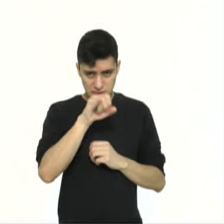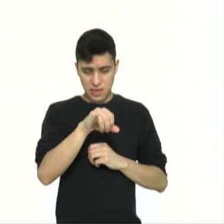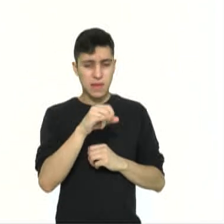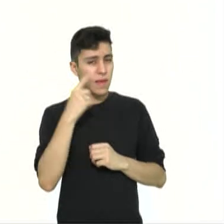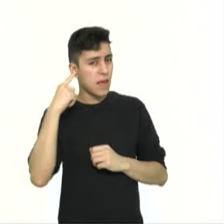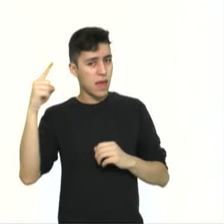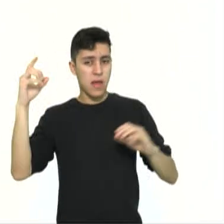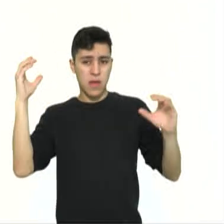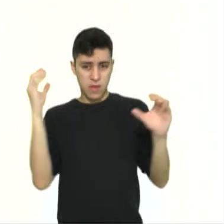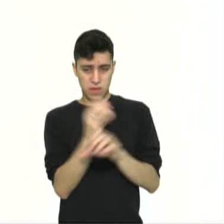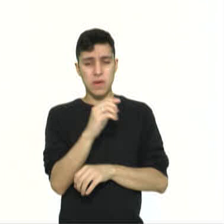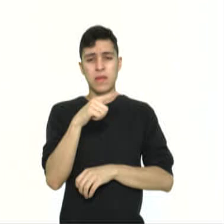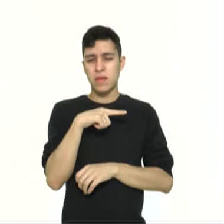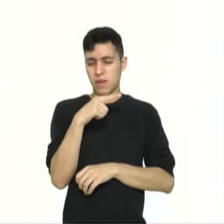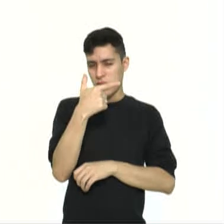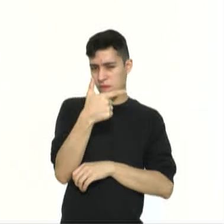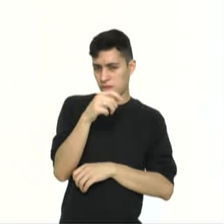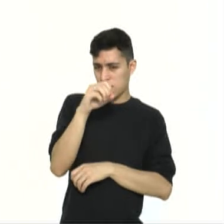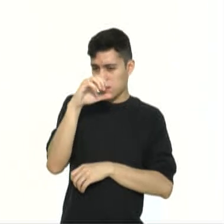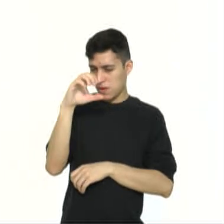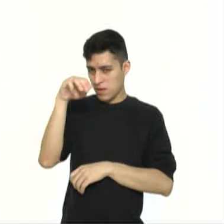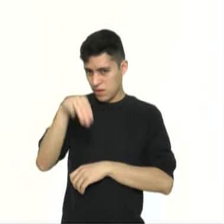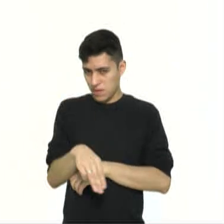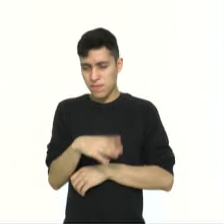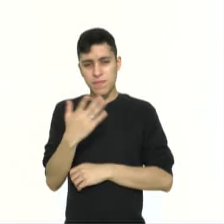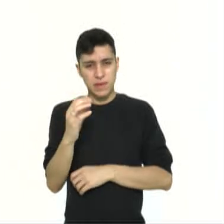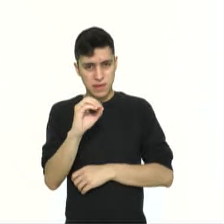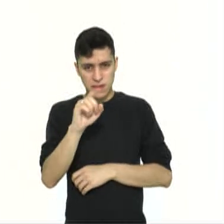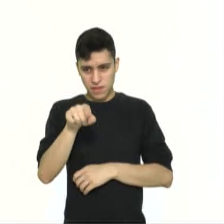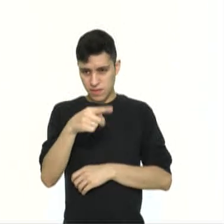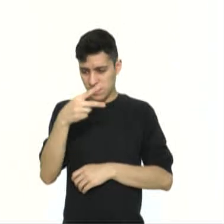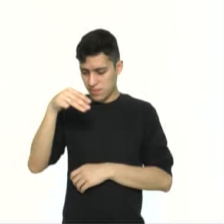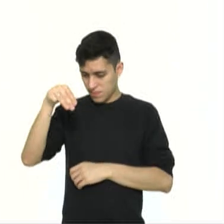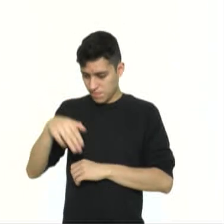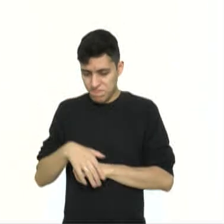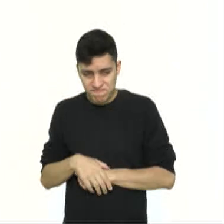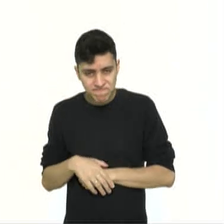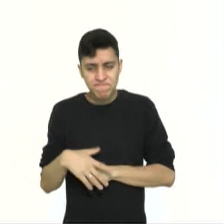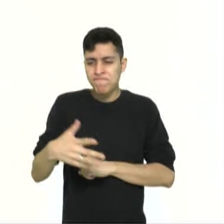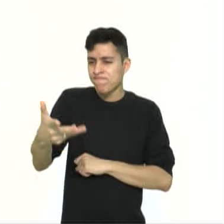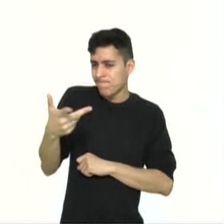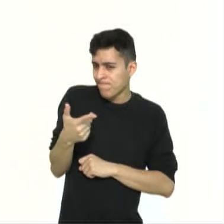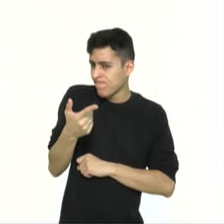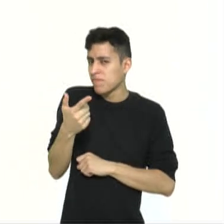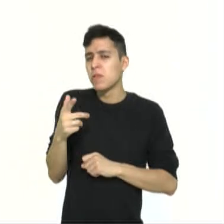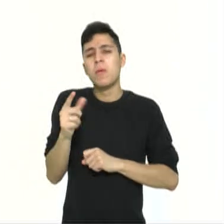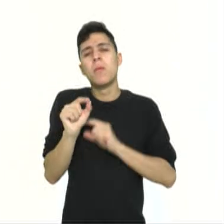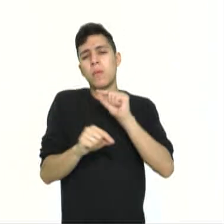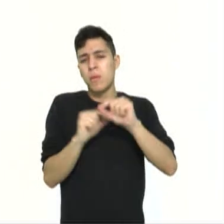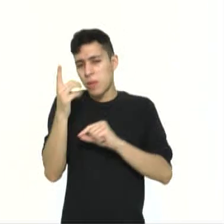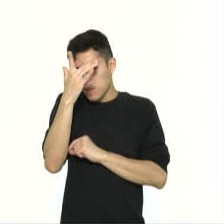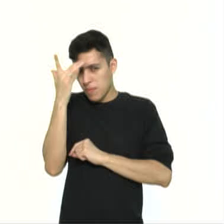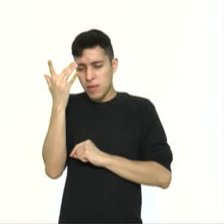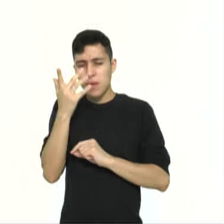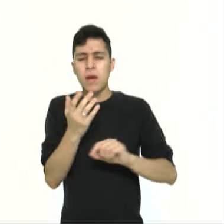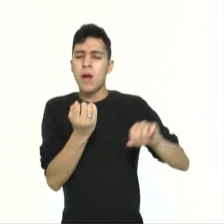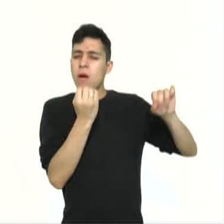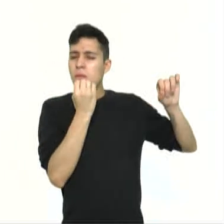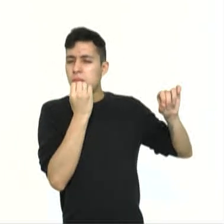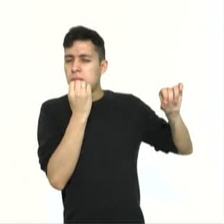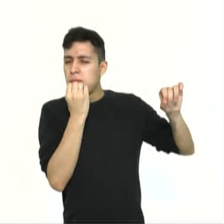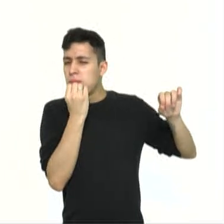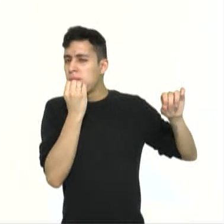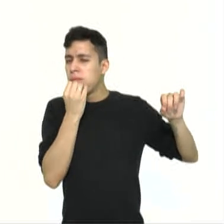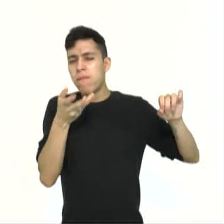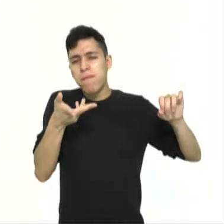completa possui 20 centímetros, no caso ali 0,2 metros, e que a velocidade com a qual a pessoa realiza a passagem